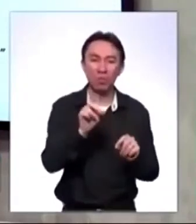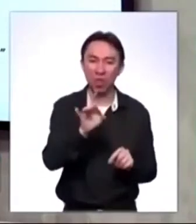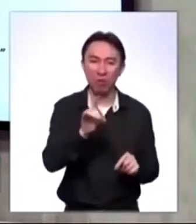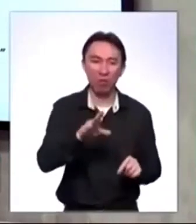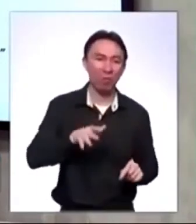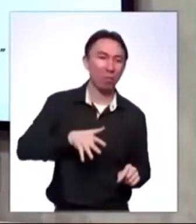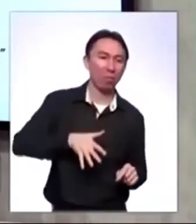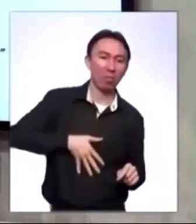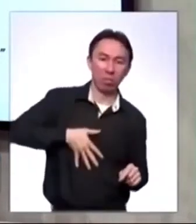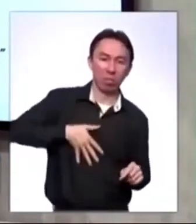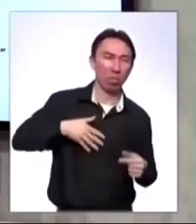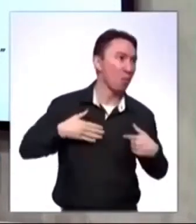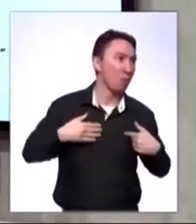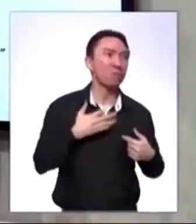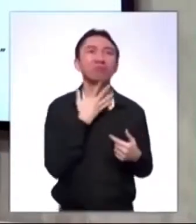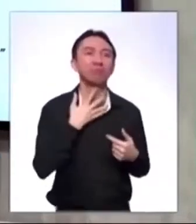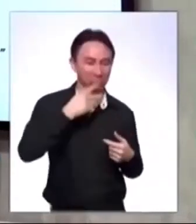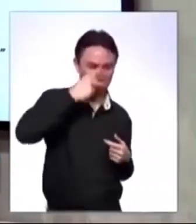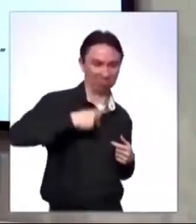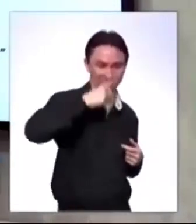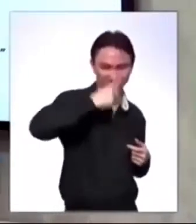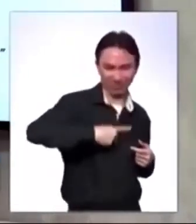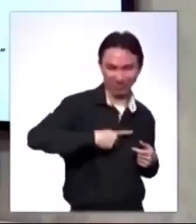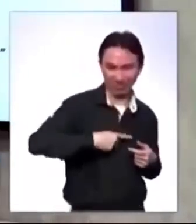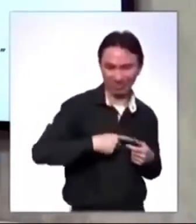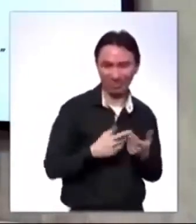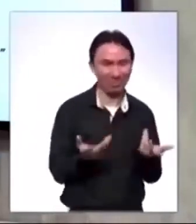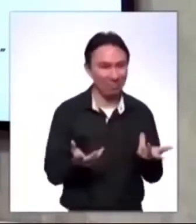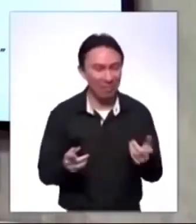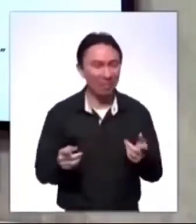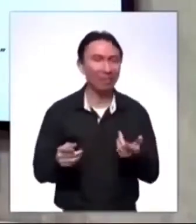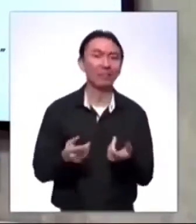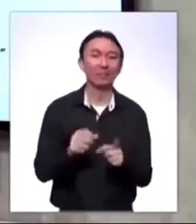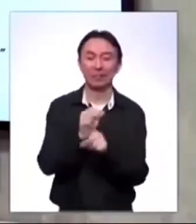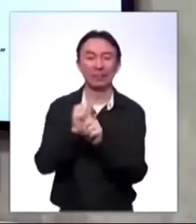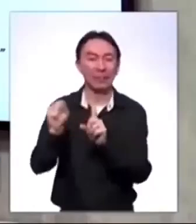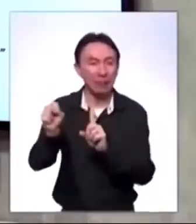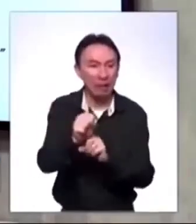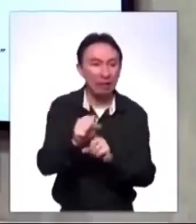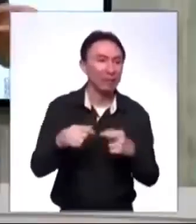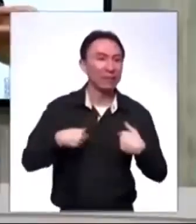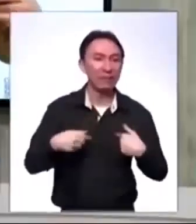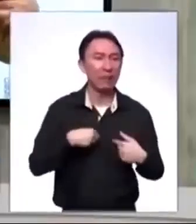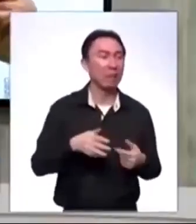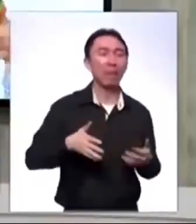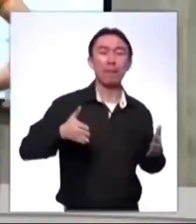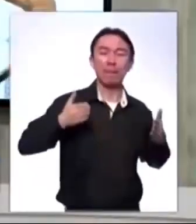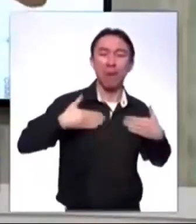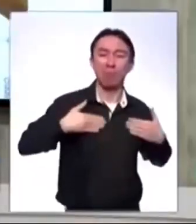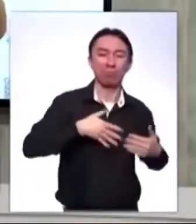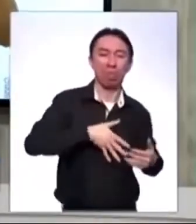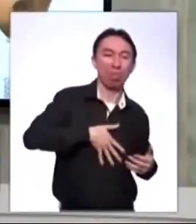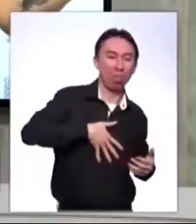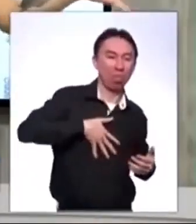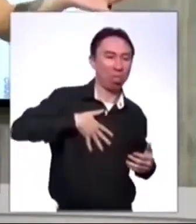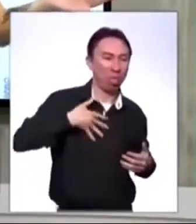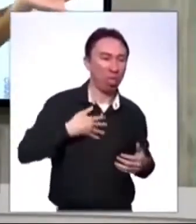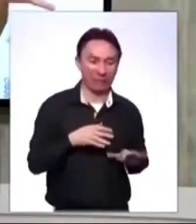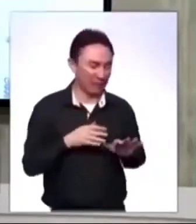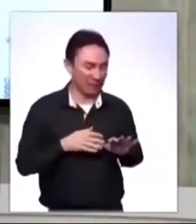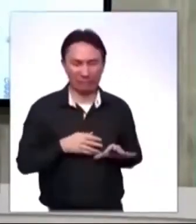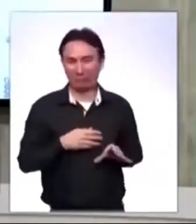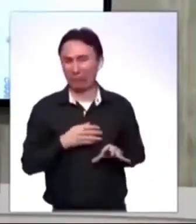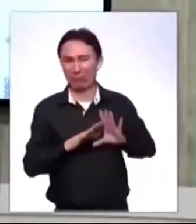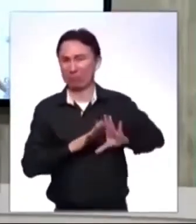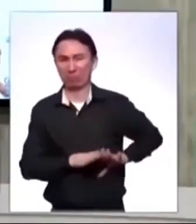no desejo individual. Assim como também não se constrói uma sociedade você negando o seu prazer. Então, tudo na vida é um